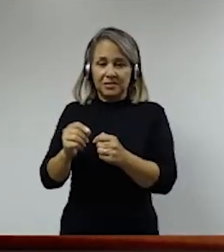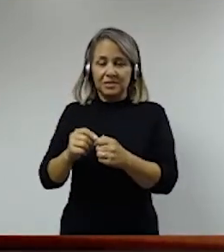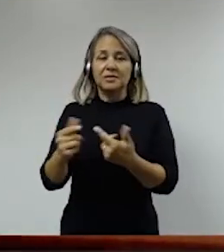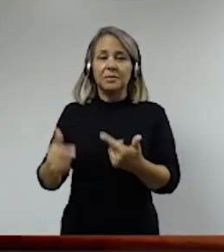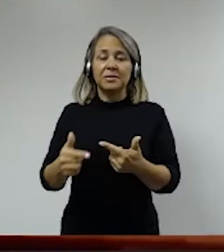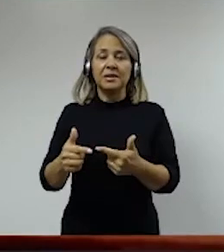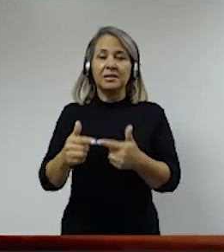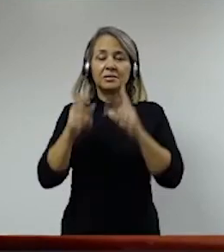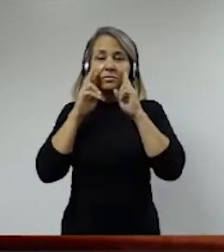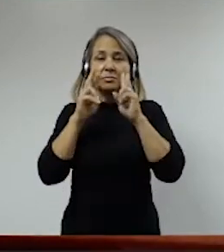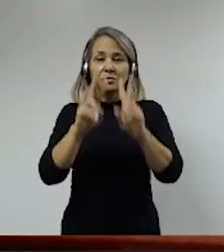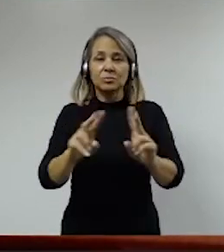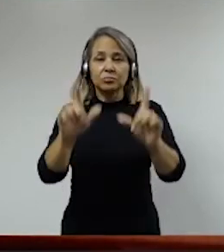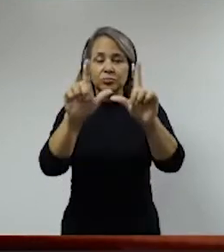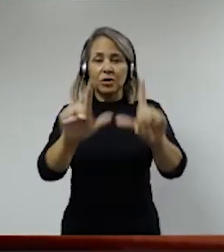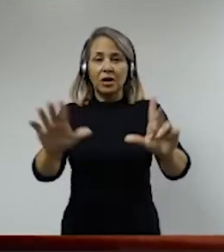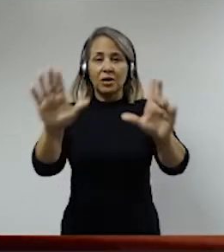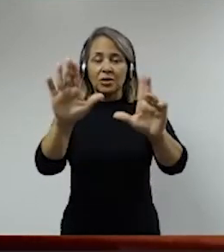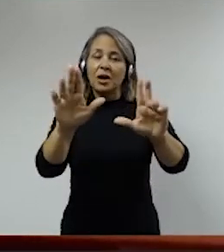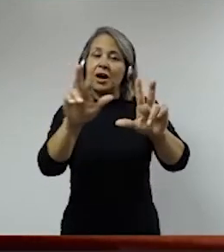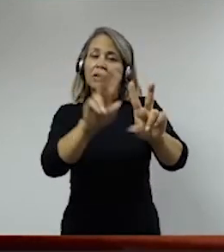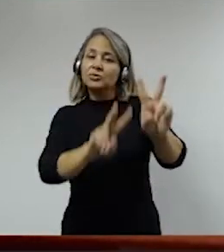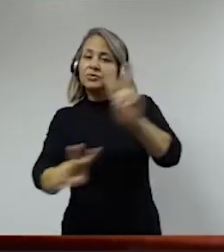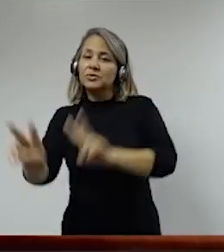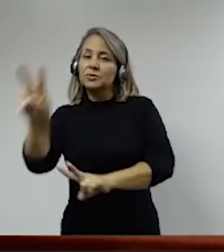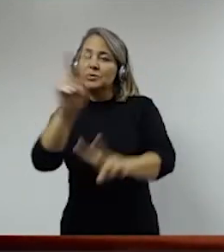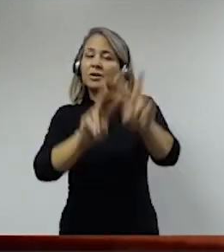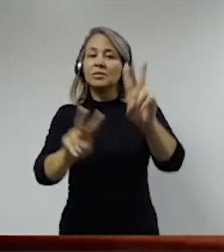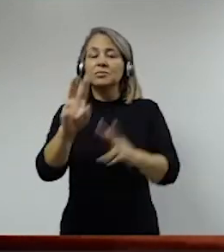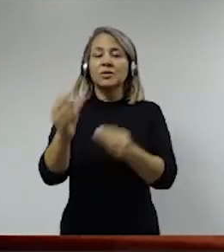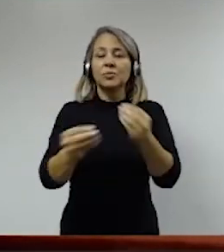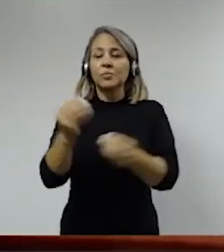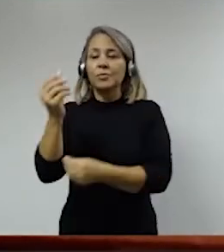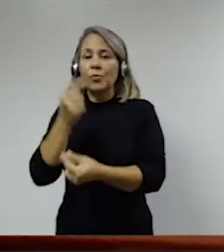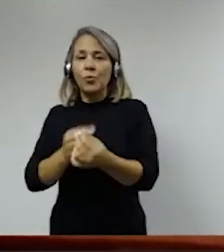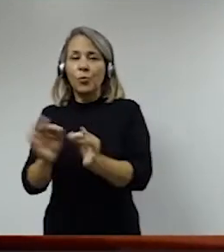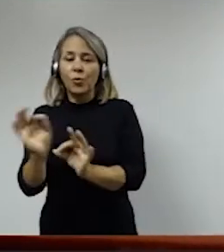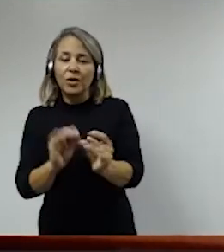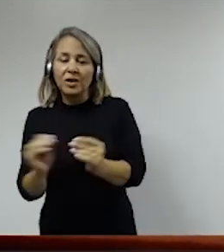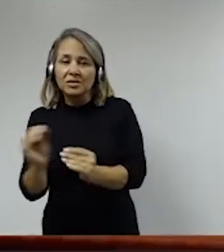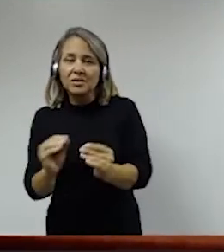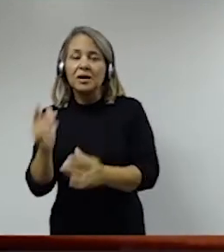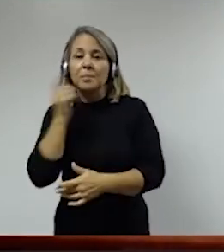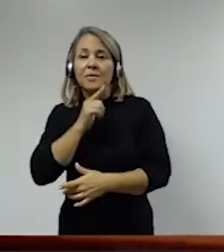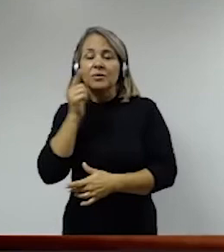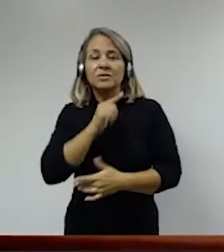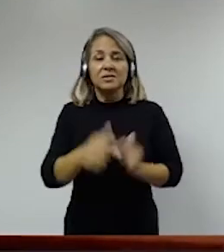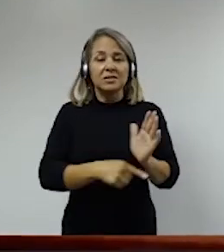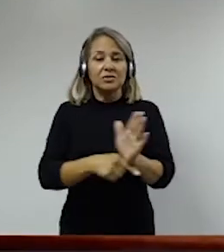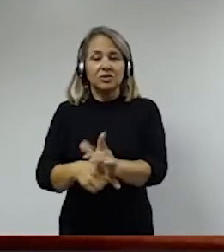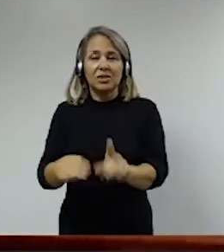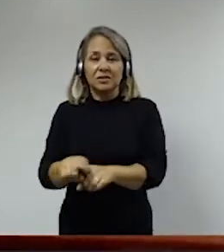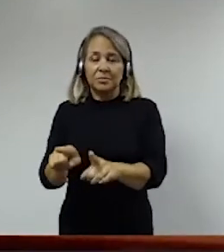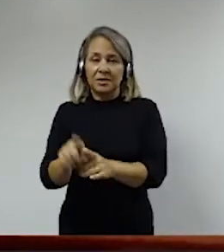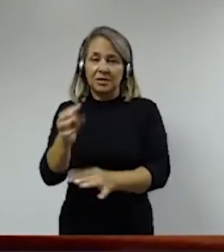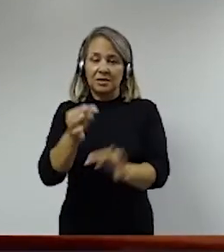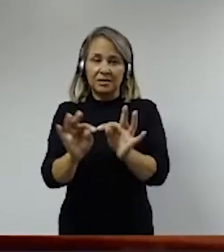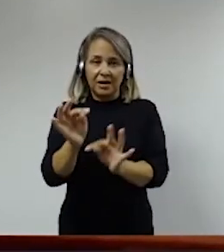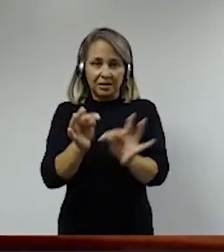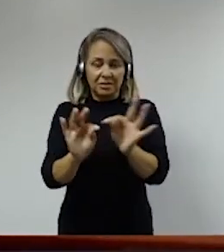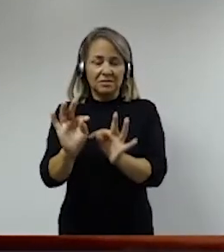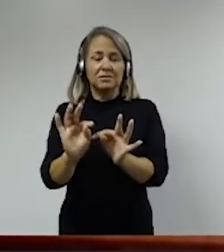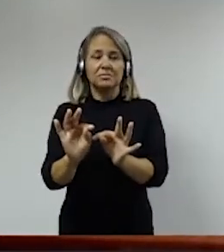também uma organização por conta dos produtores de organizar, angariar recursos para atender justamente essa parte técnica mais